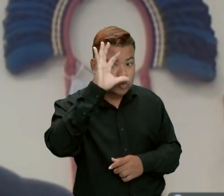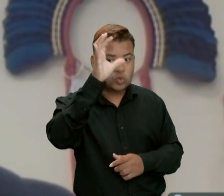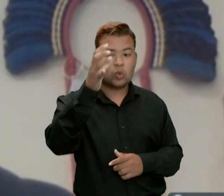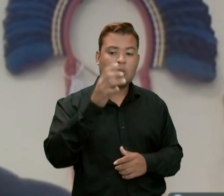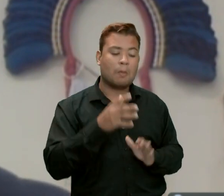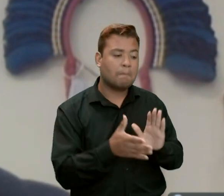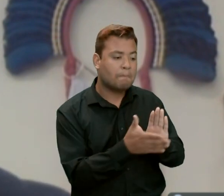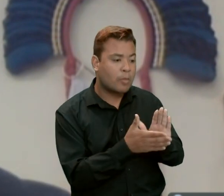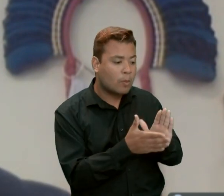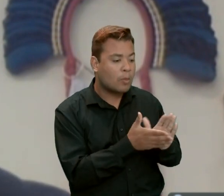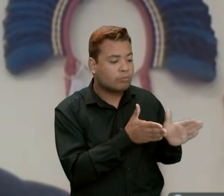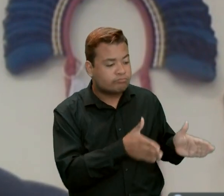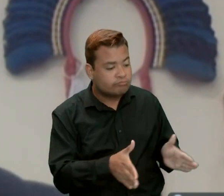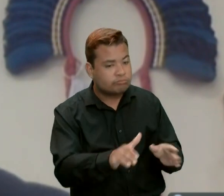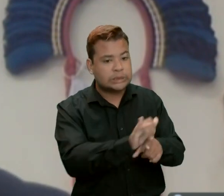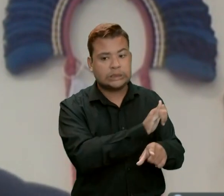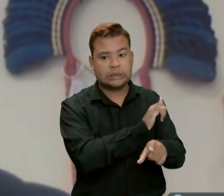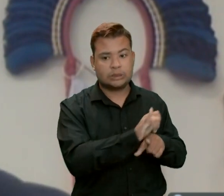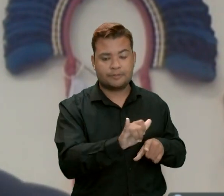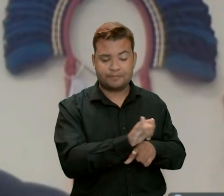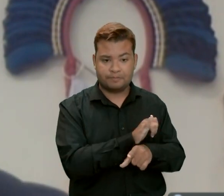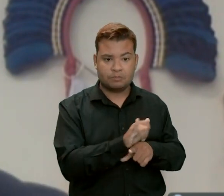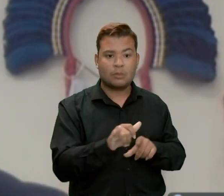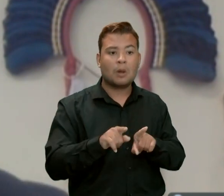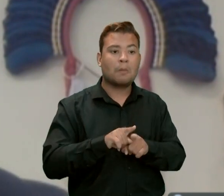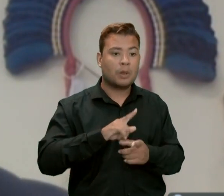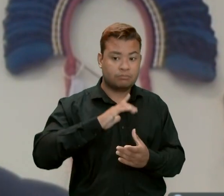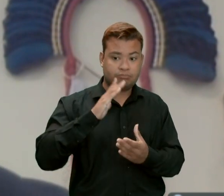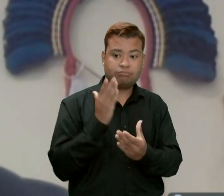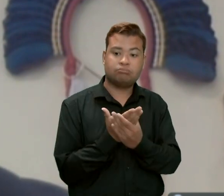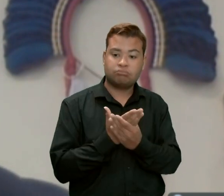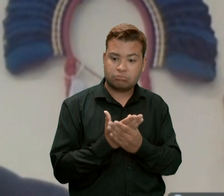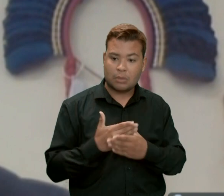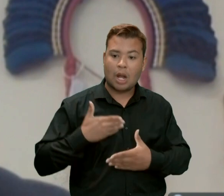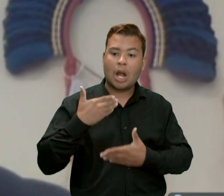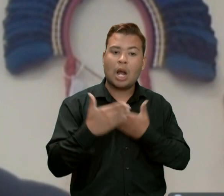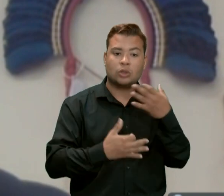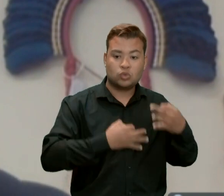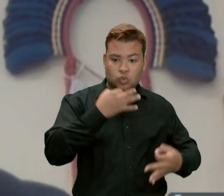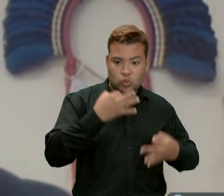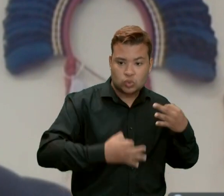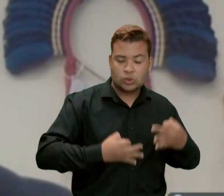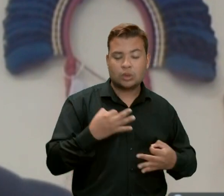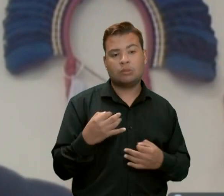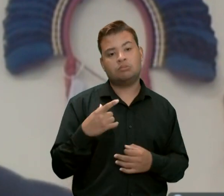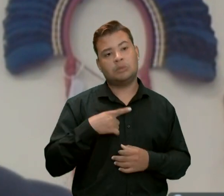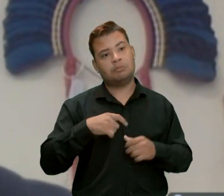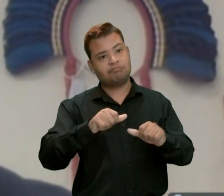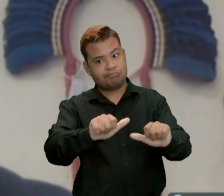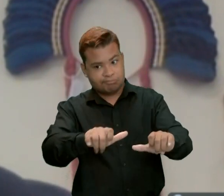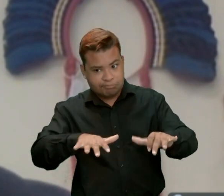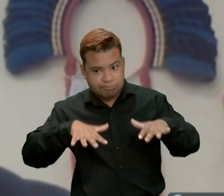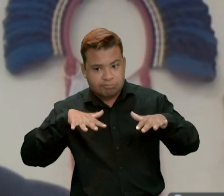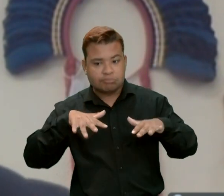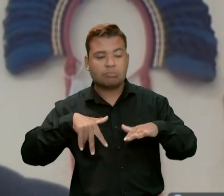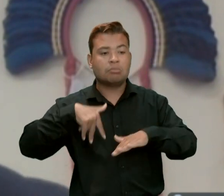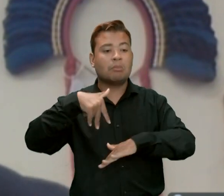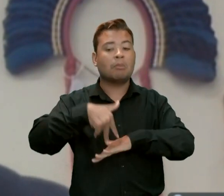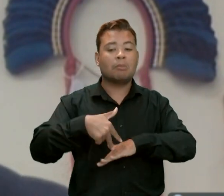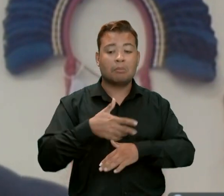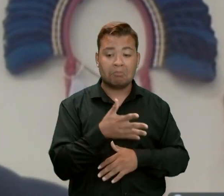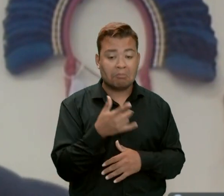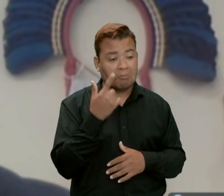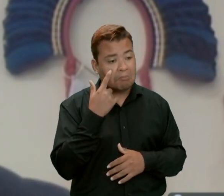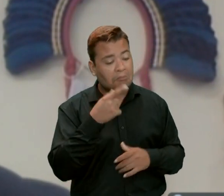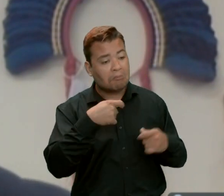de recomendações, ações judiciais, por meio de audiências públicas, atuando nos inquéritos civis,